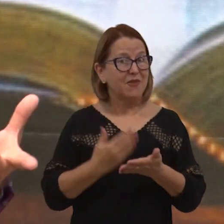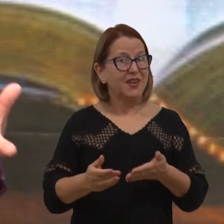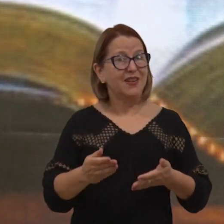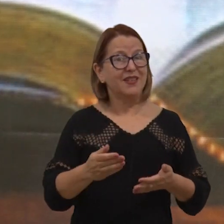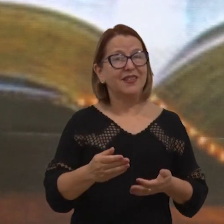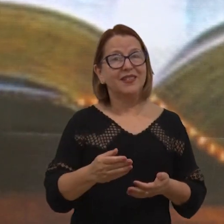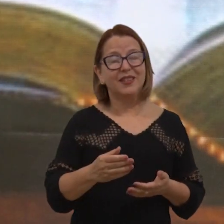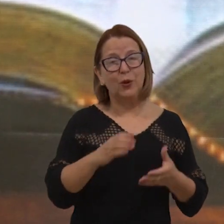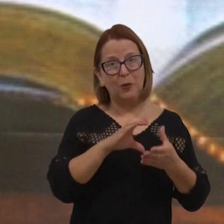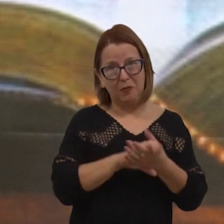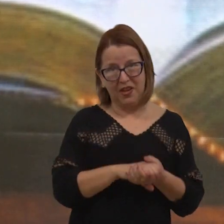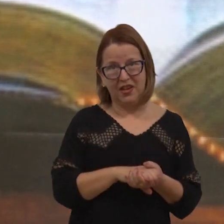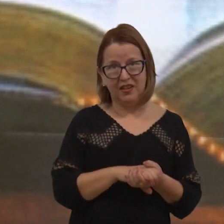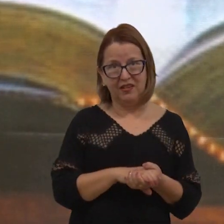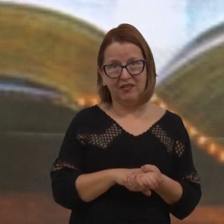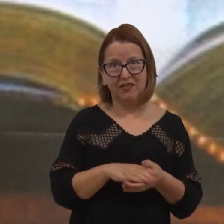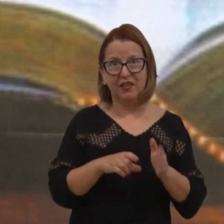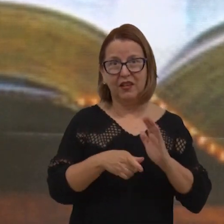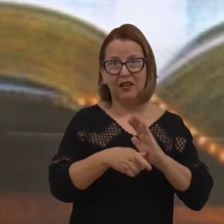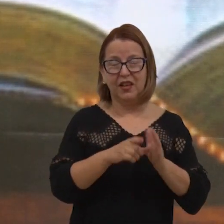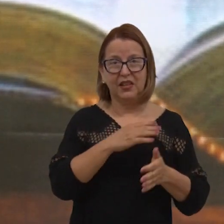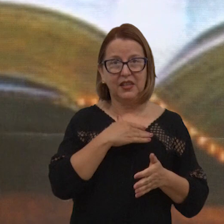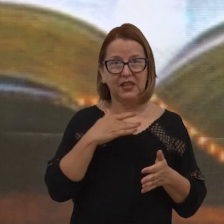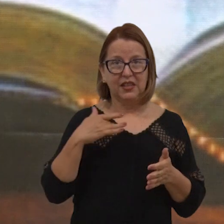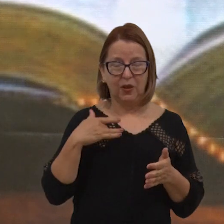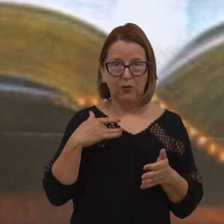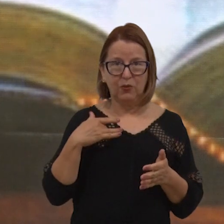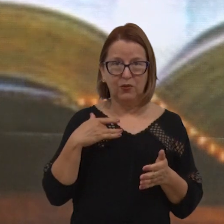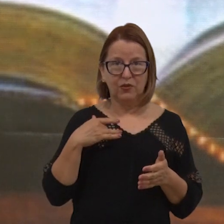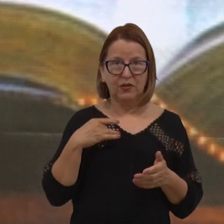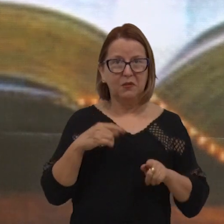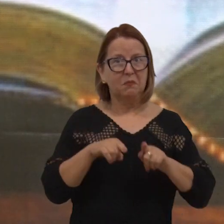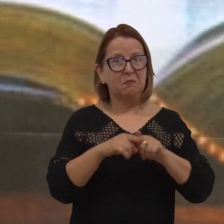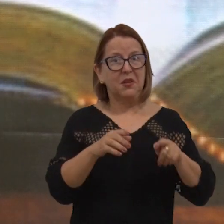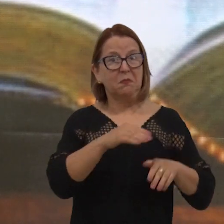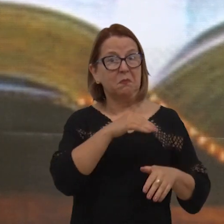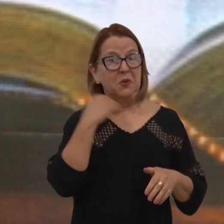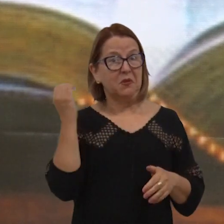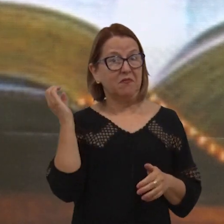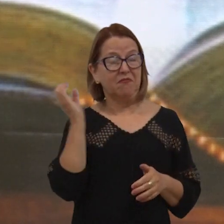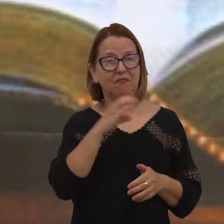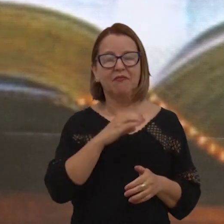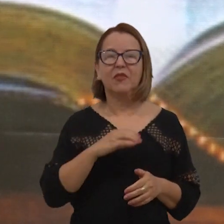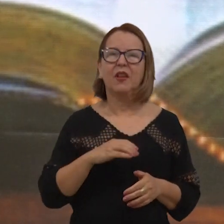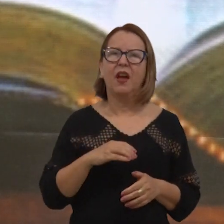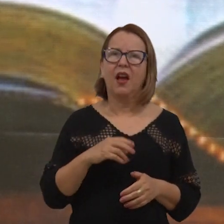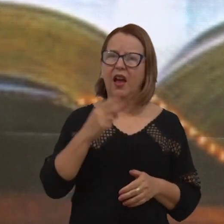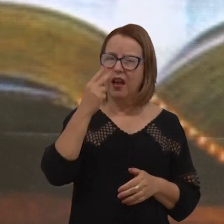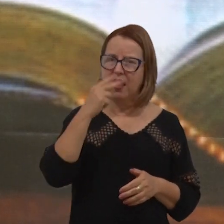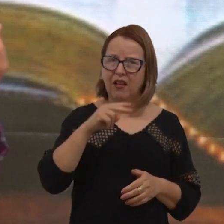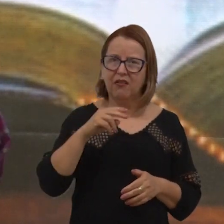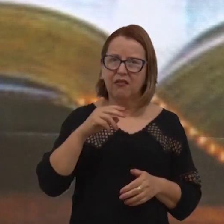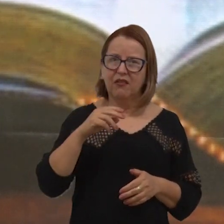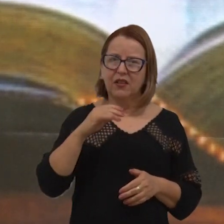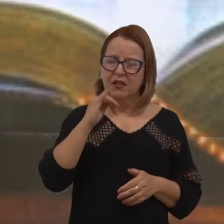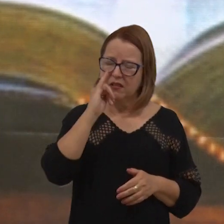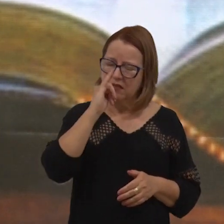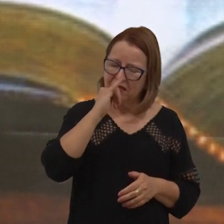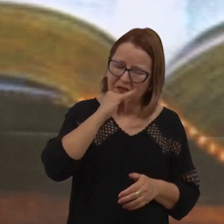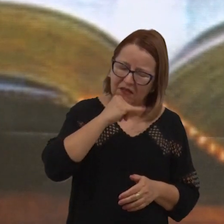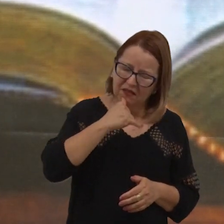com saúde. Você vê ali a tristeza na vida da pessoa, muitas vezes